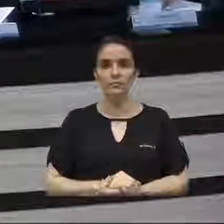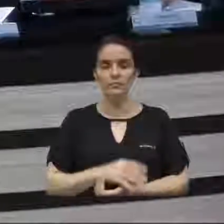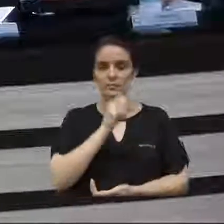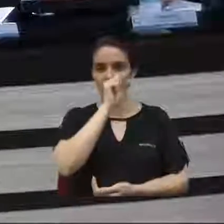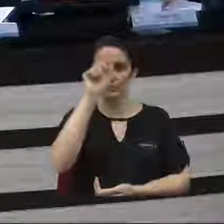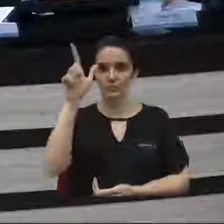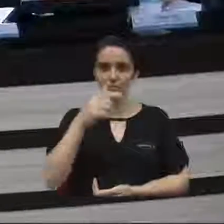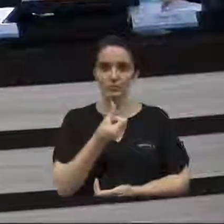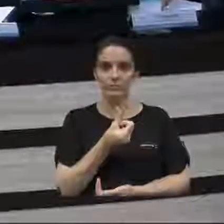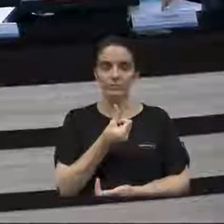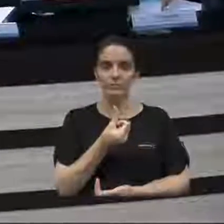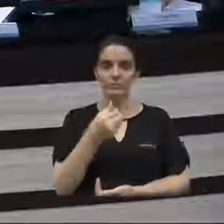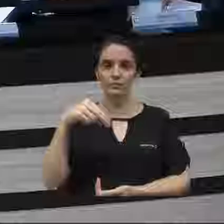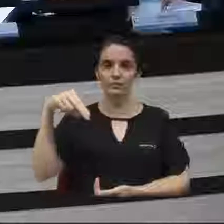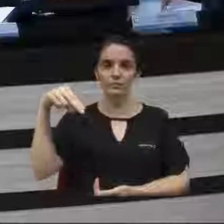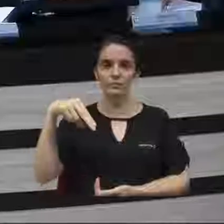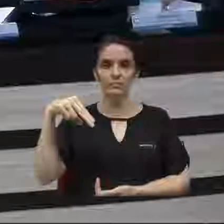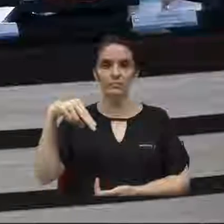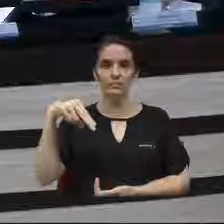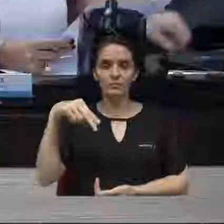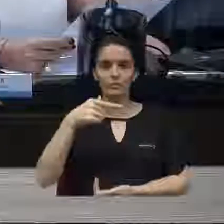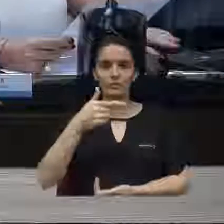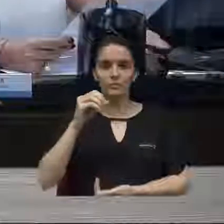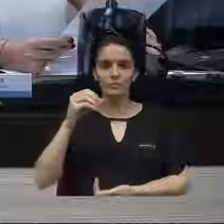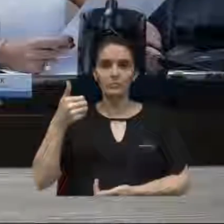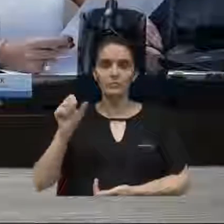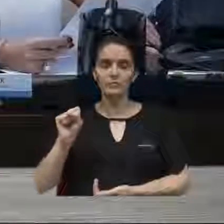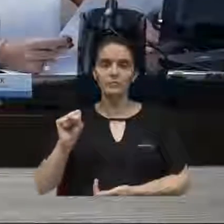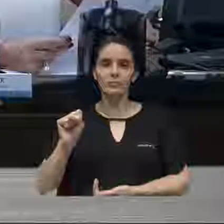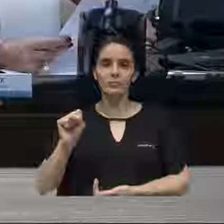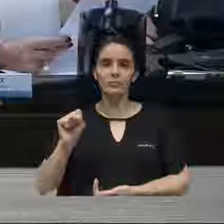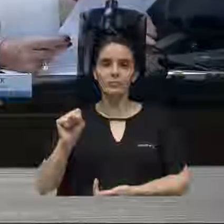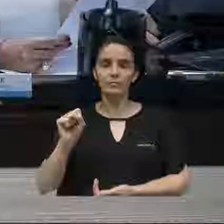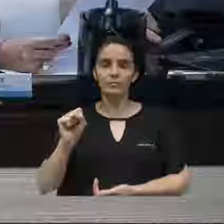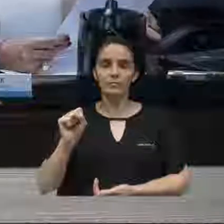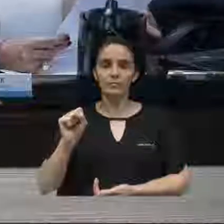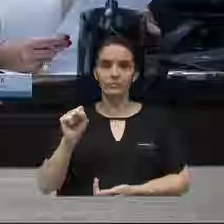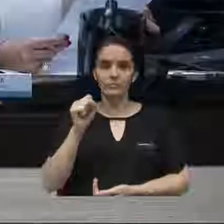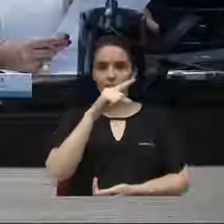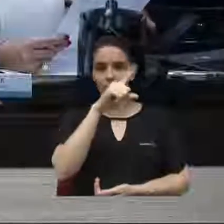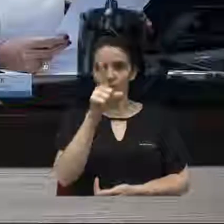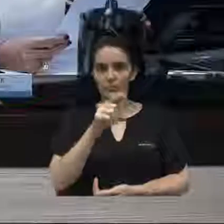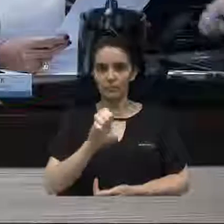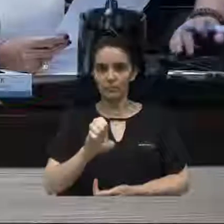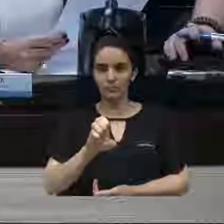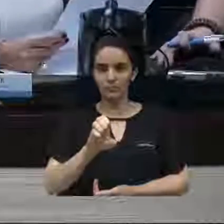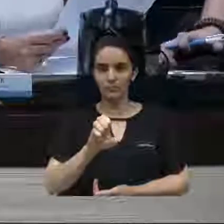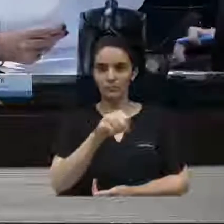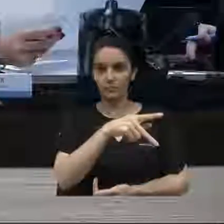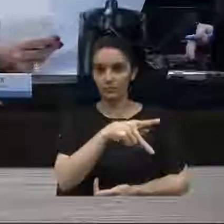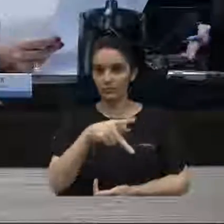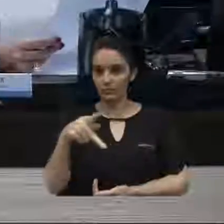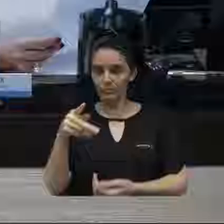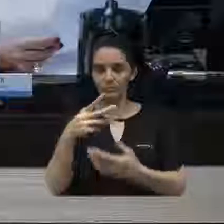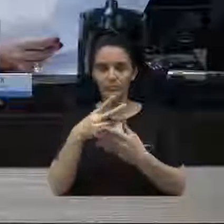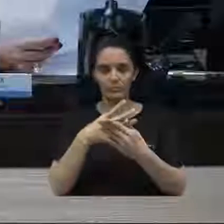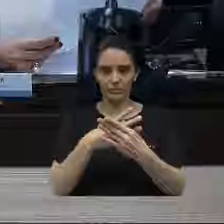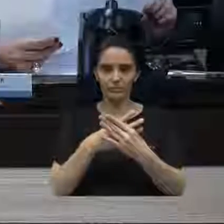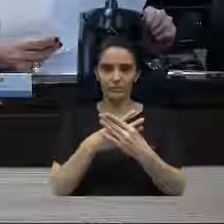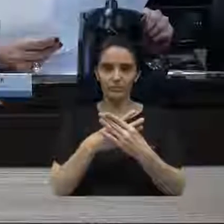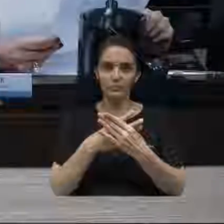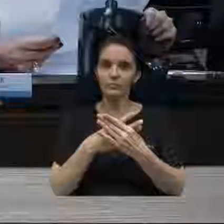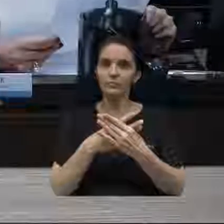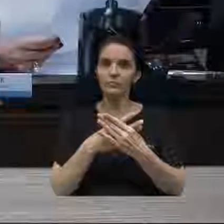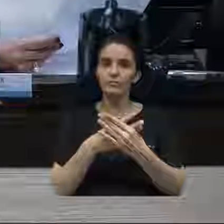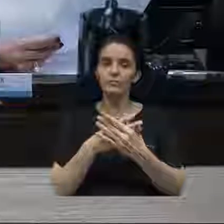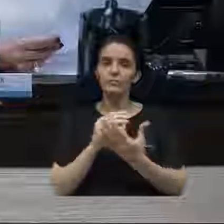Limeira, 6 de novembro de 2018. Excelentíssimo senhor José Roberto Bernardo, presidente da Câmara Municipal de